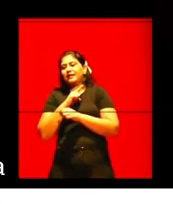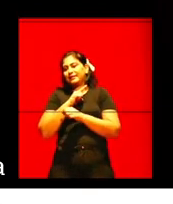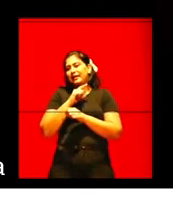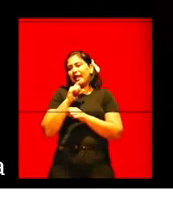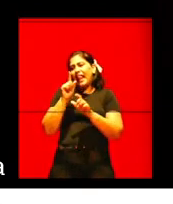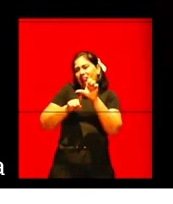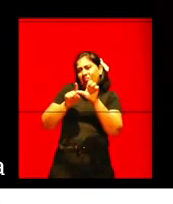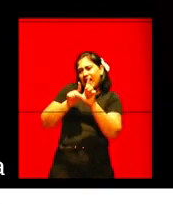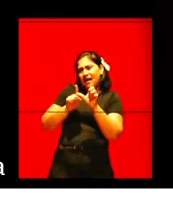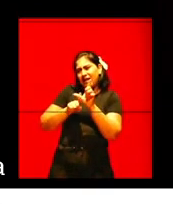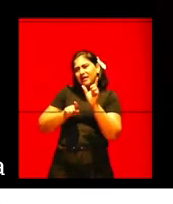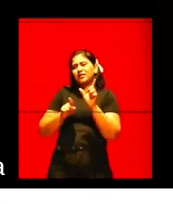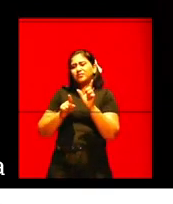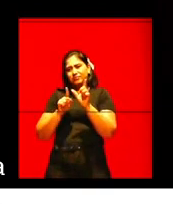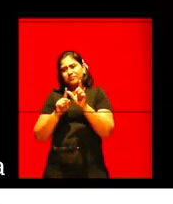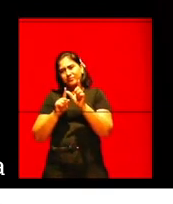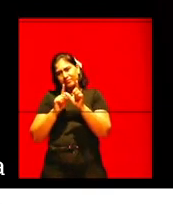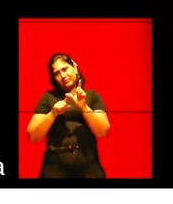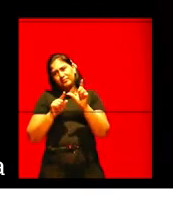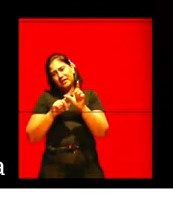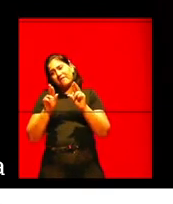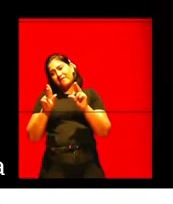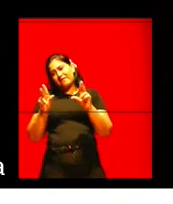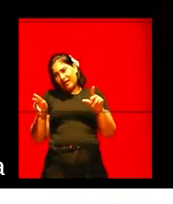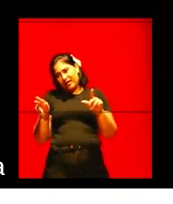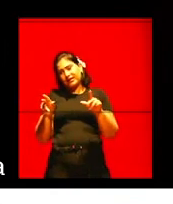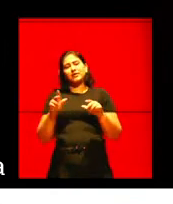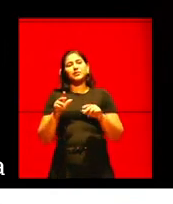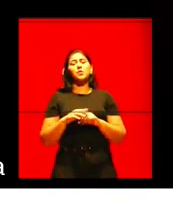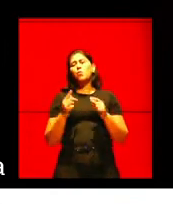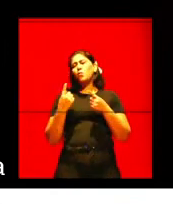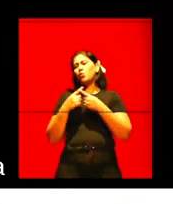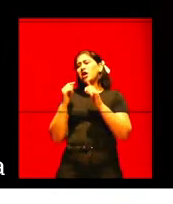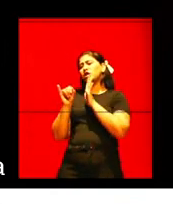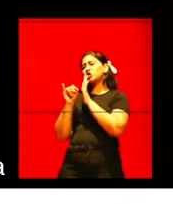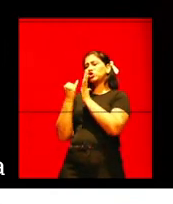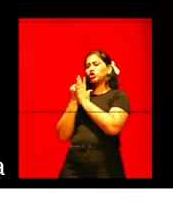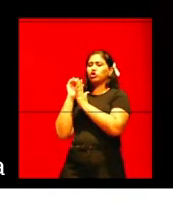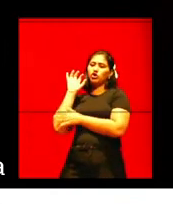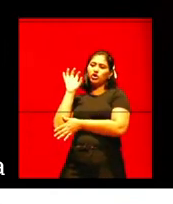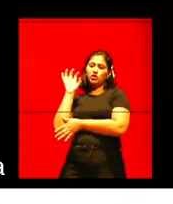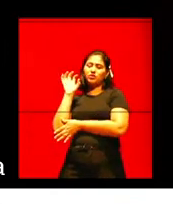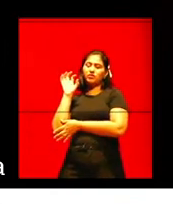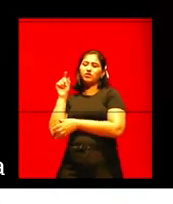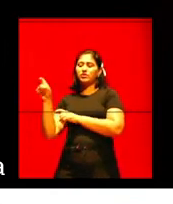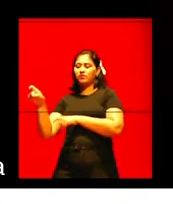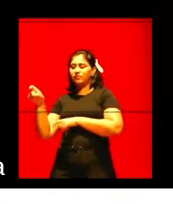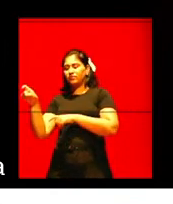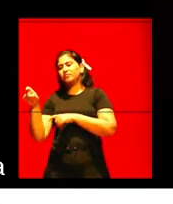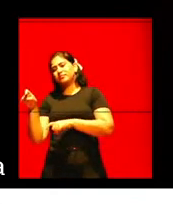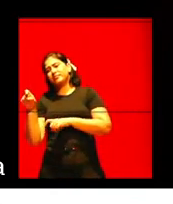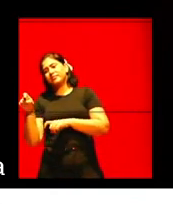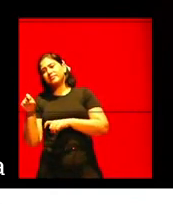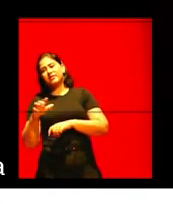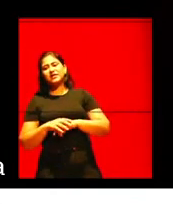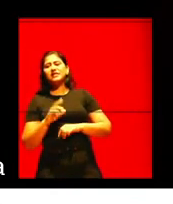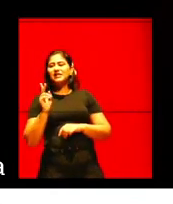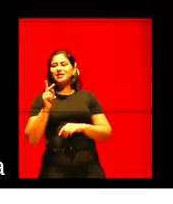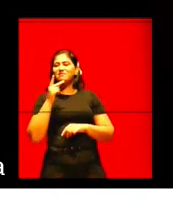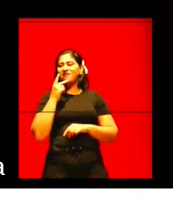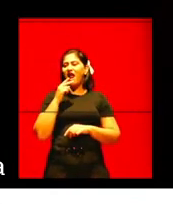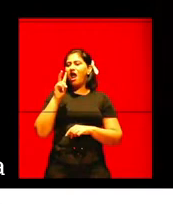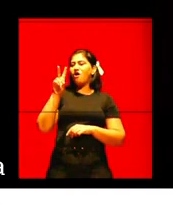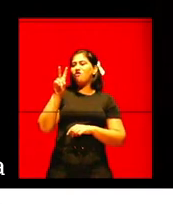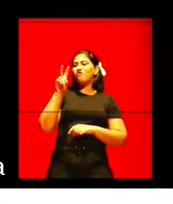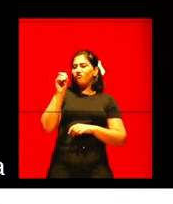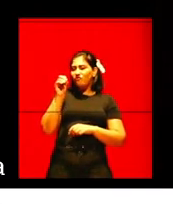do reconhecimento do povo nordestino, da situação que o sertanejo vivia, ele coloca na